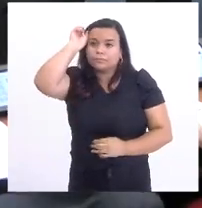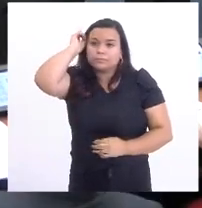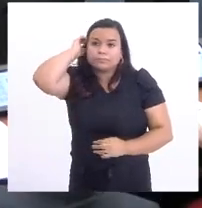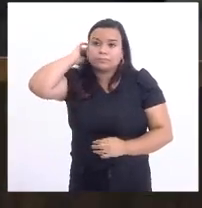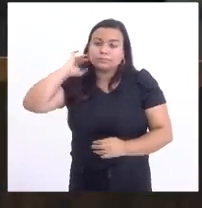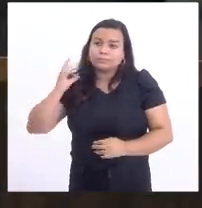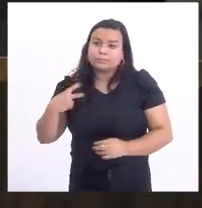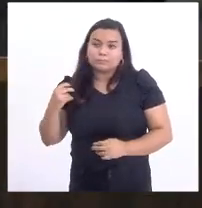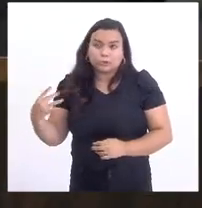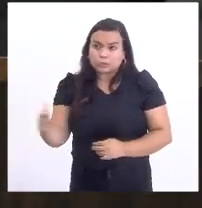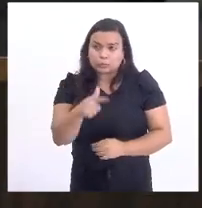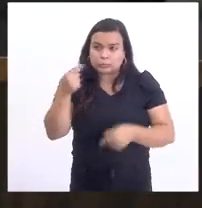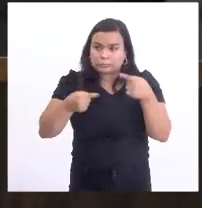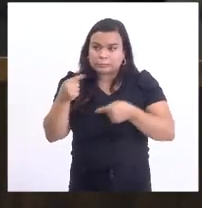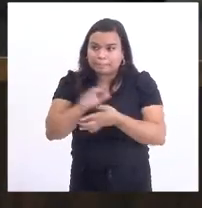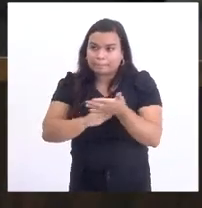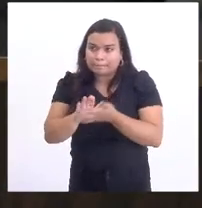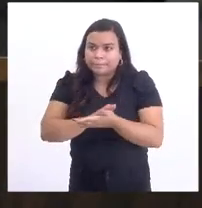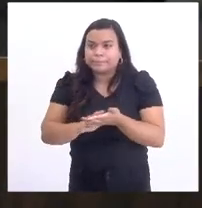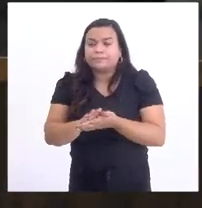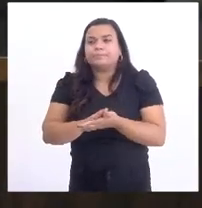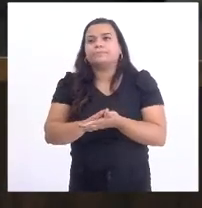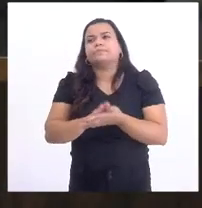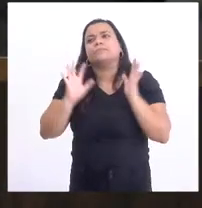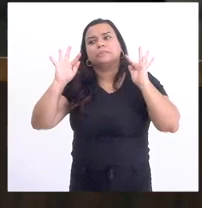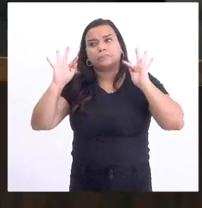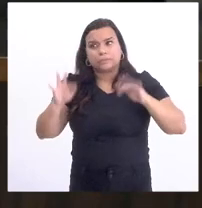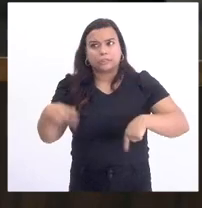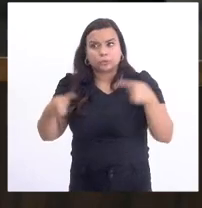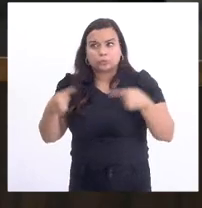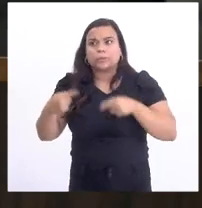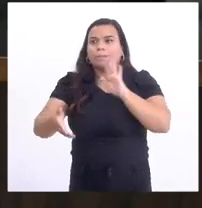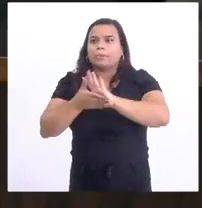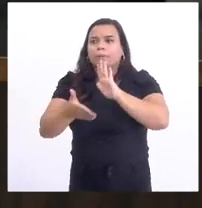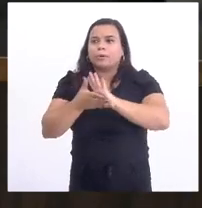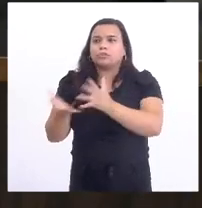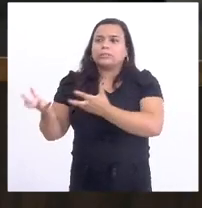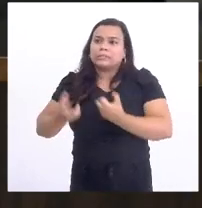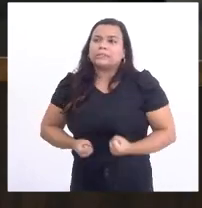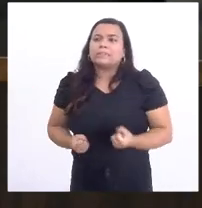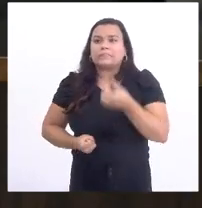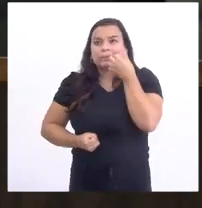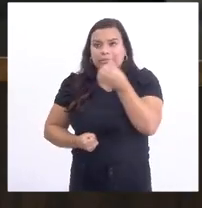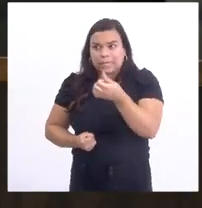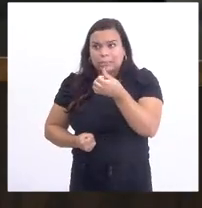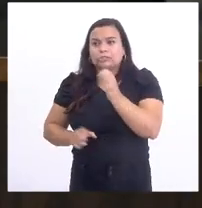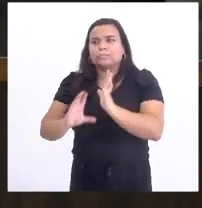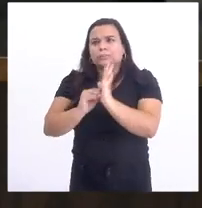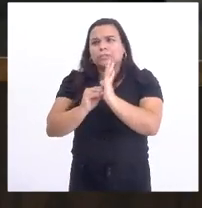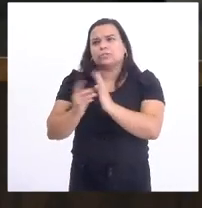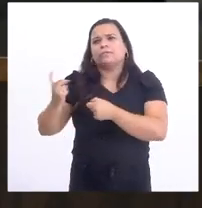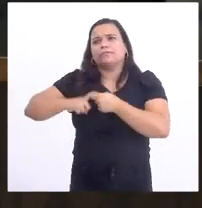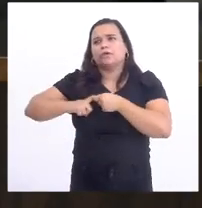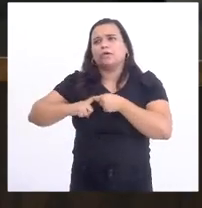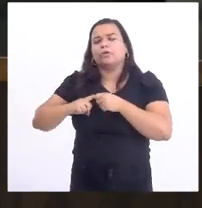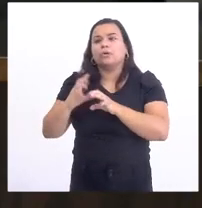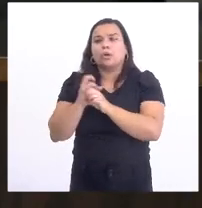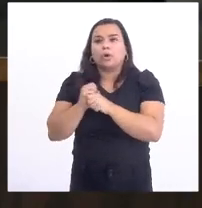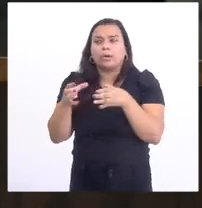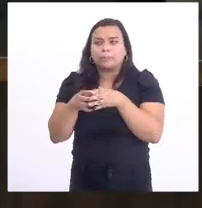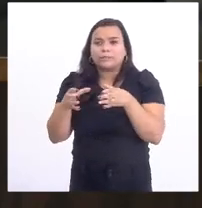Não havendo quem queira discutir, cerrada a discussão, a presente proposta recebeu 6 emendas e retorna às comissões. Projeto de lei